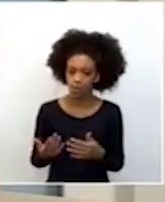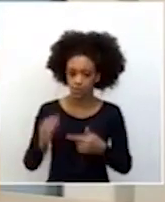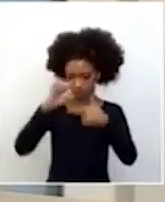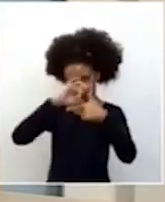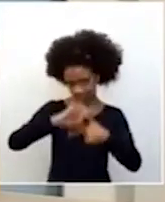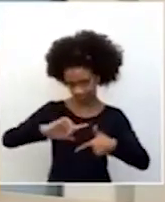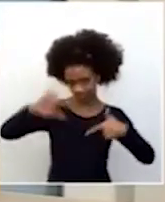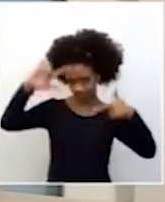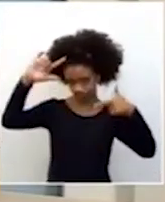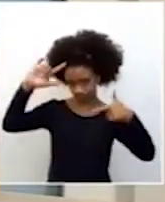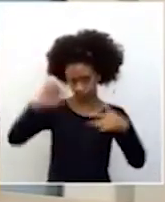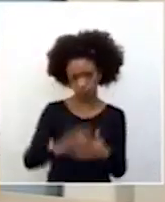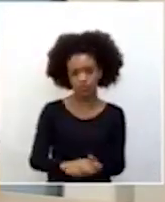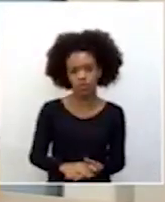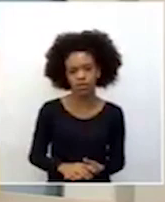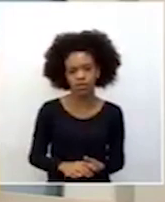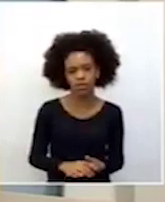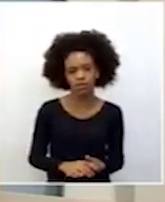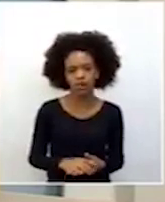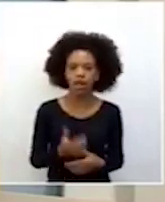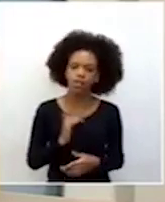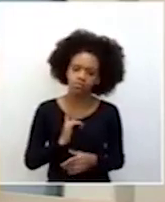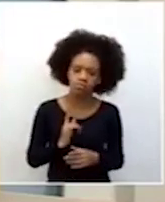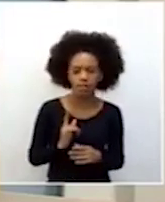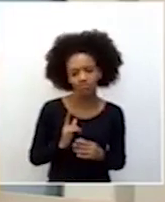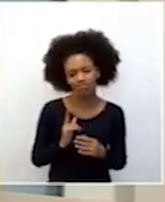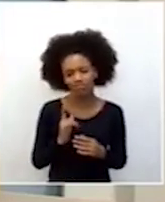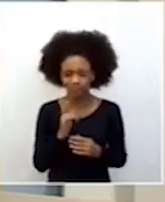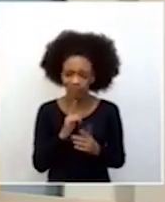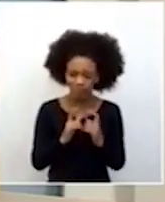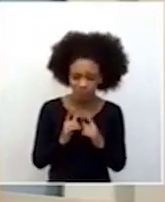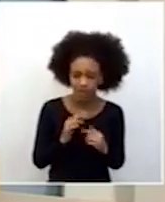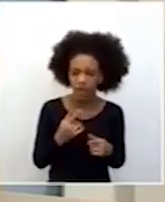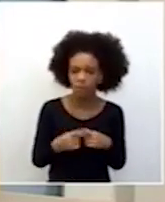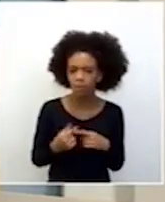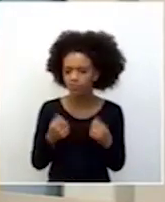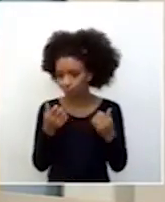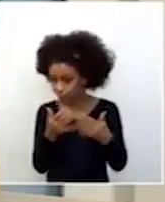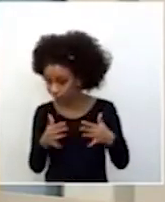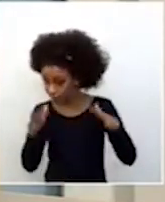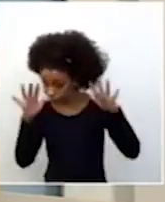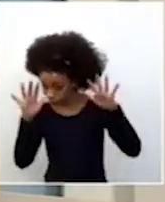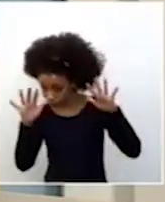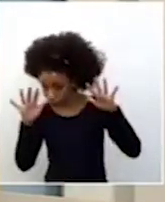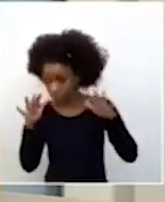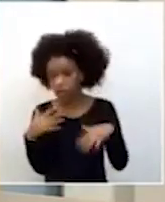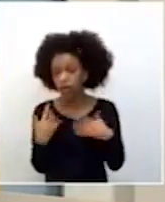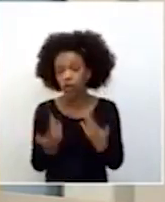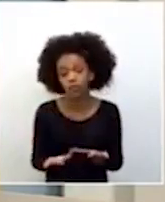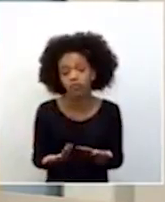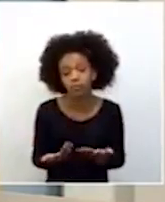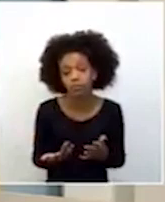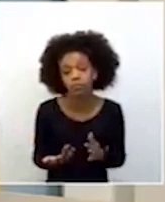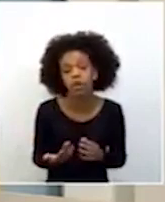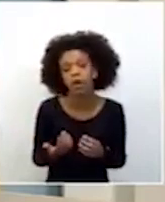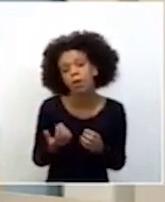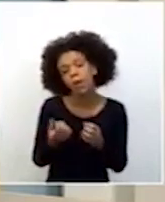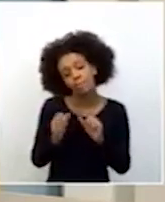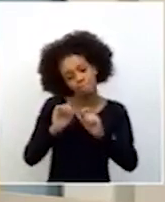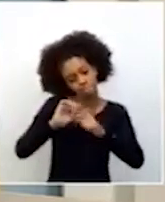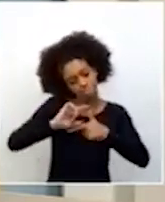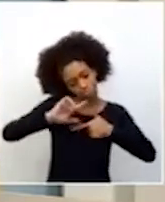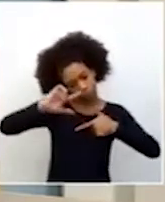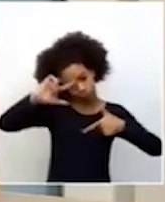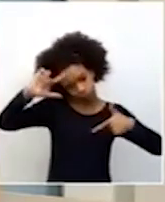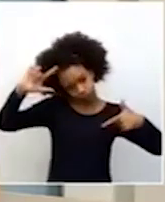imagem aí, a gente tem alguma dificuldade porque ela não está tão clara e tão evidente, vou dar uma explanada para a